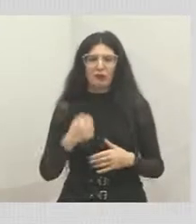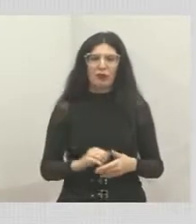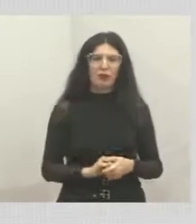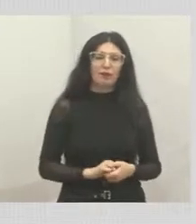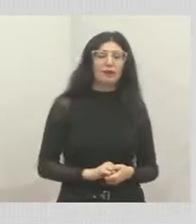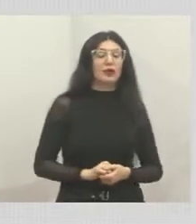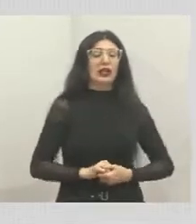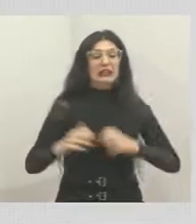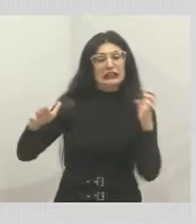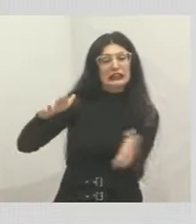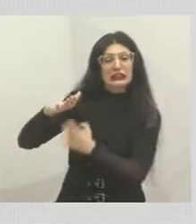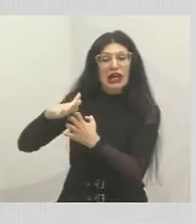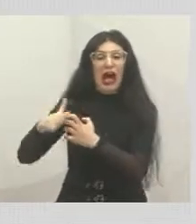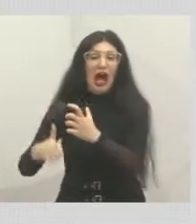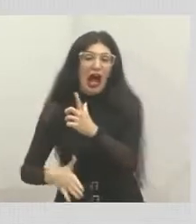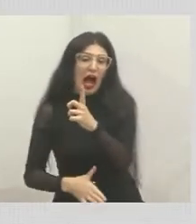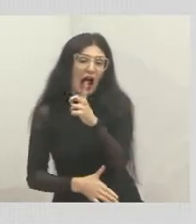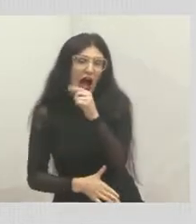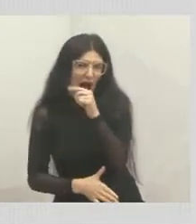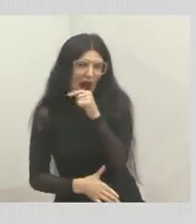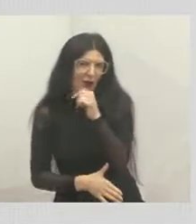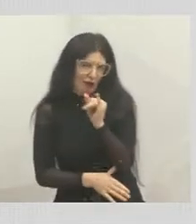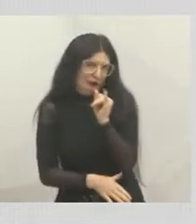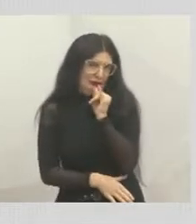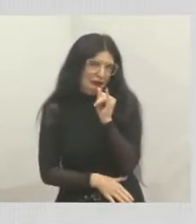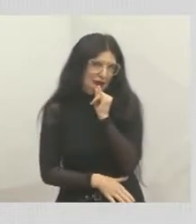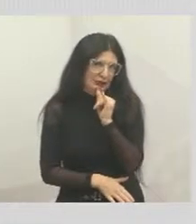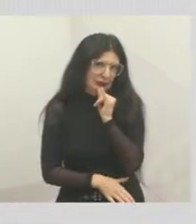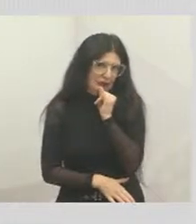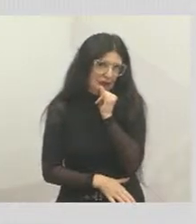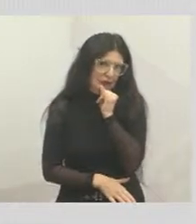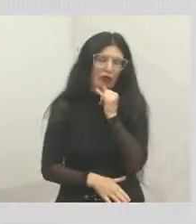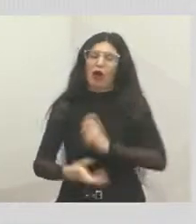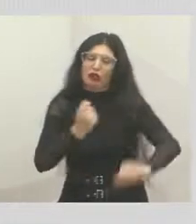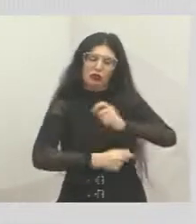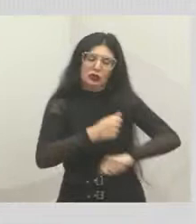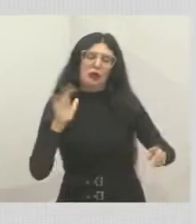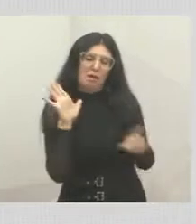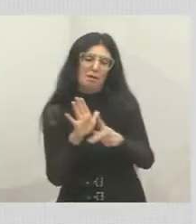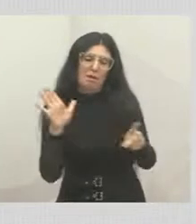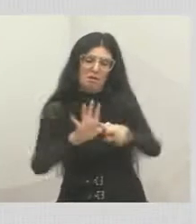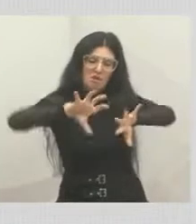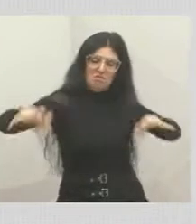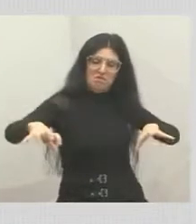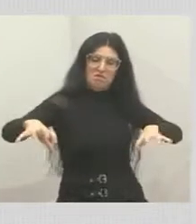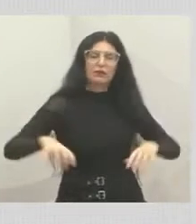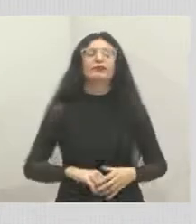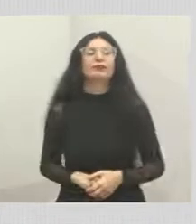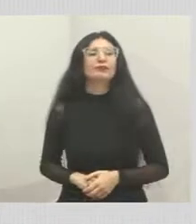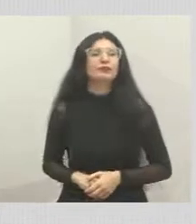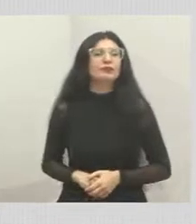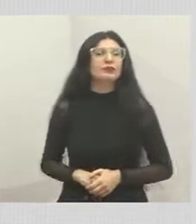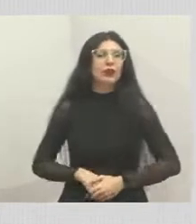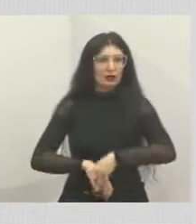município, tinha uma ordem estimada no orçamento de